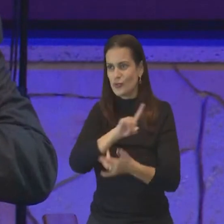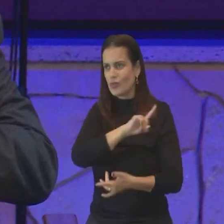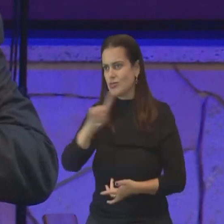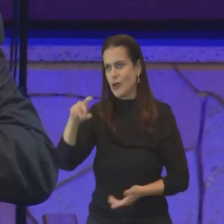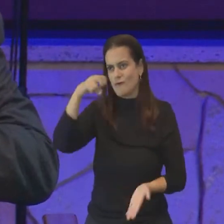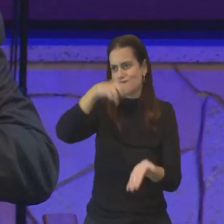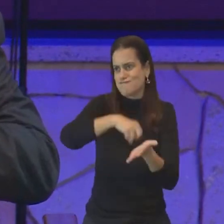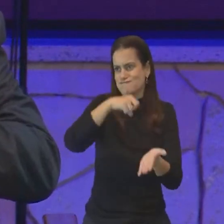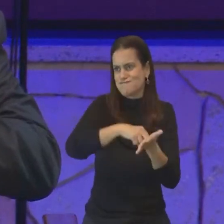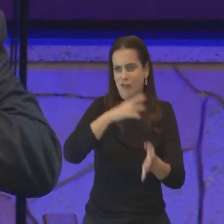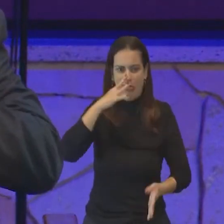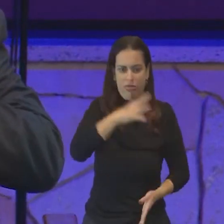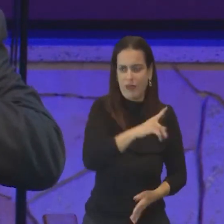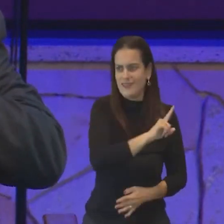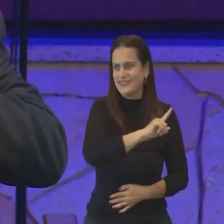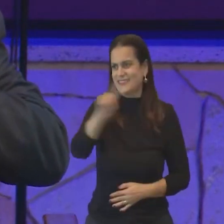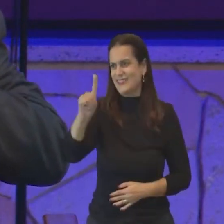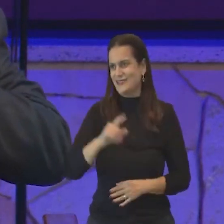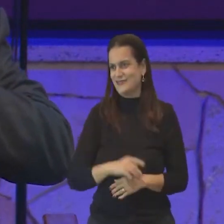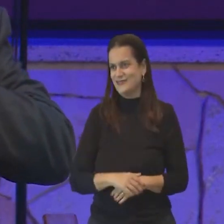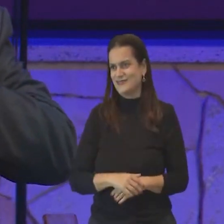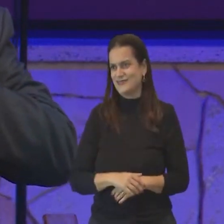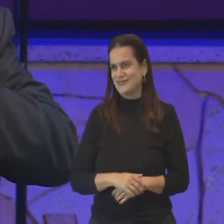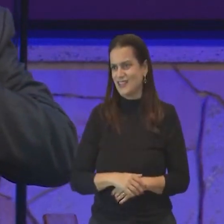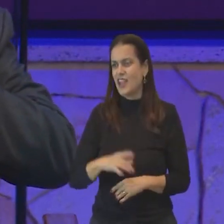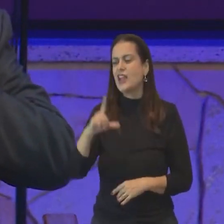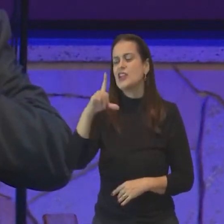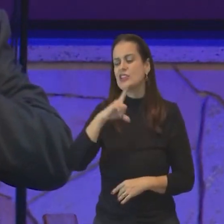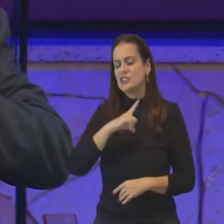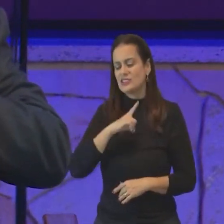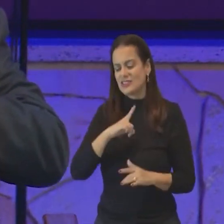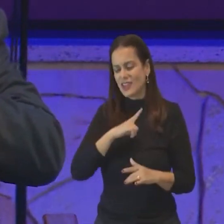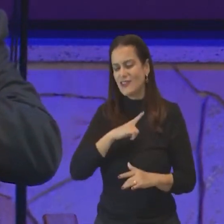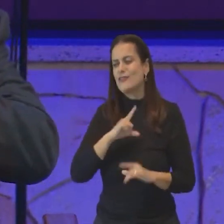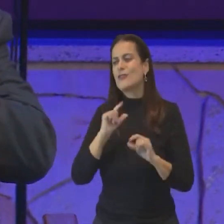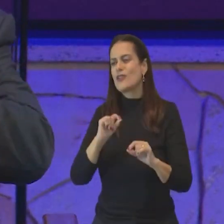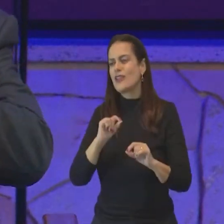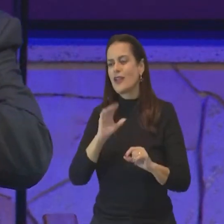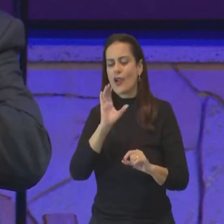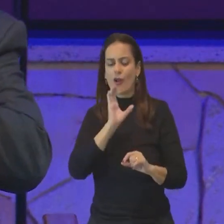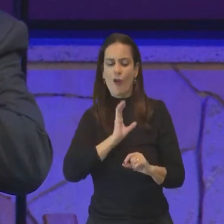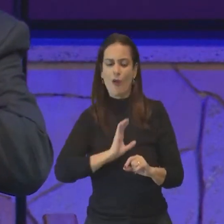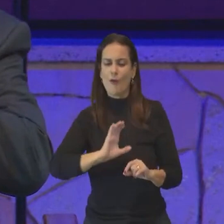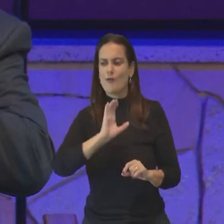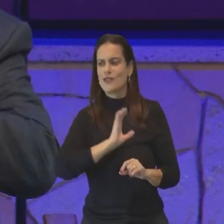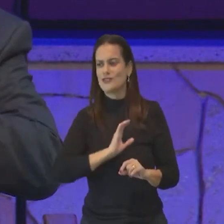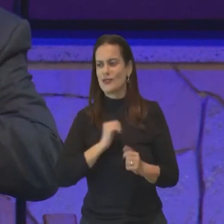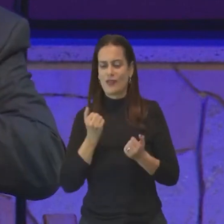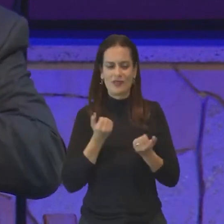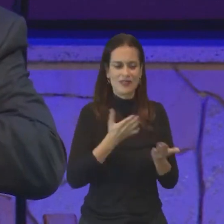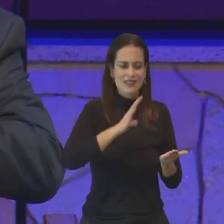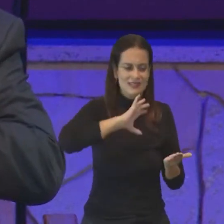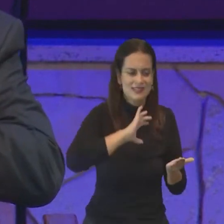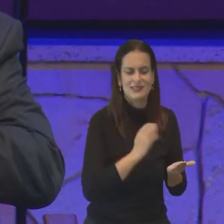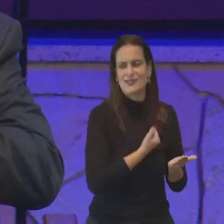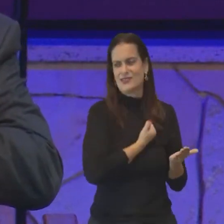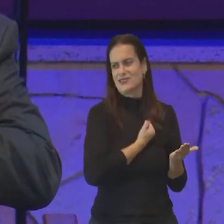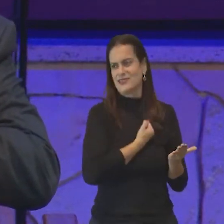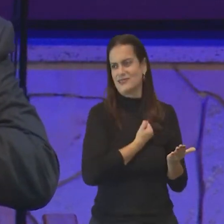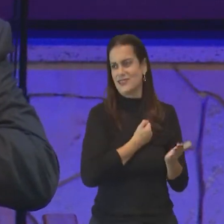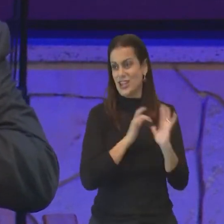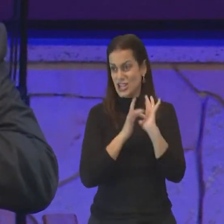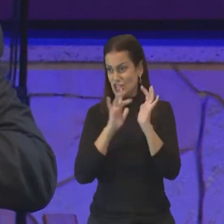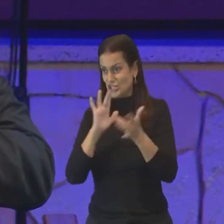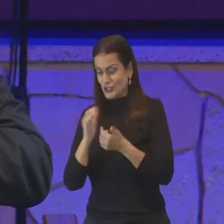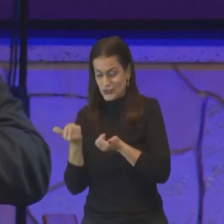condenou. O Filho de Deus teve compaixão, o Filho de Deus a salvou, o Filho de Deus